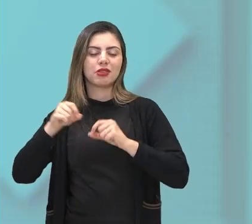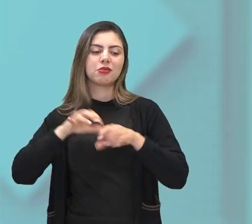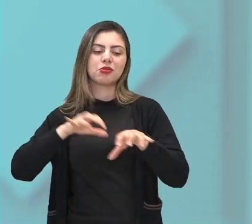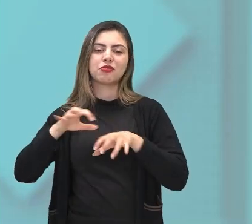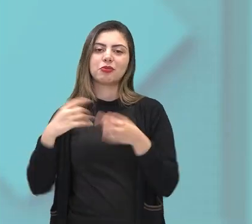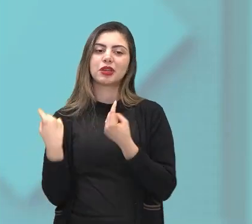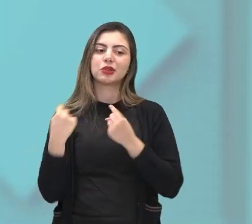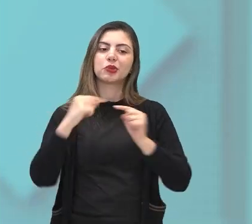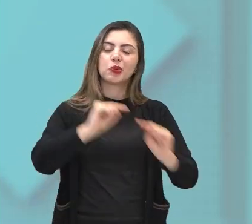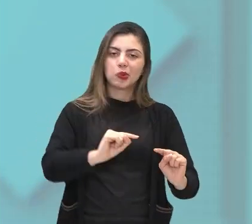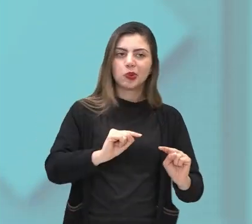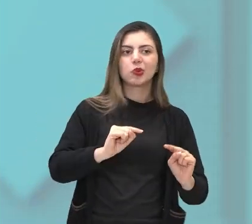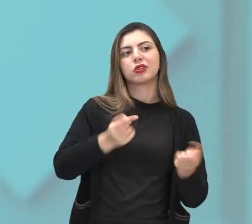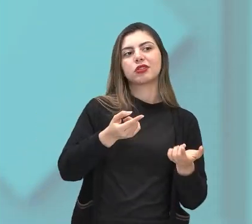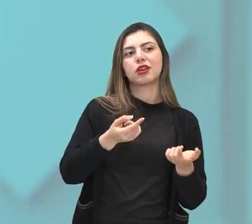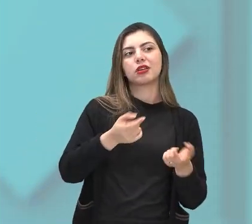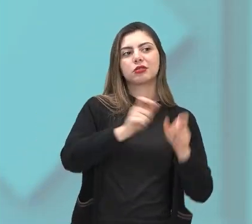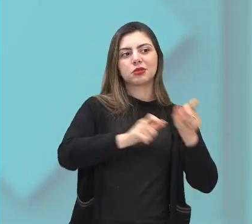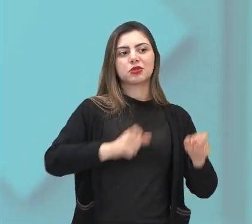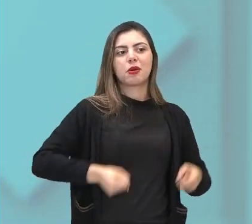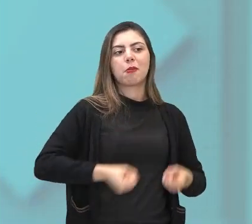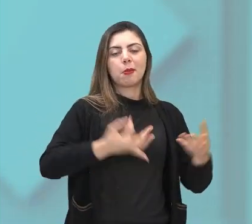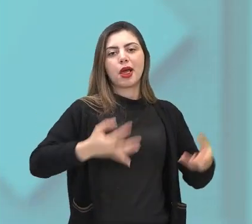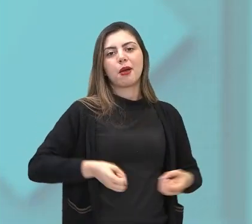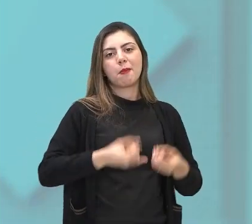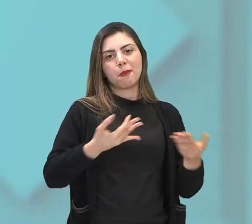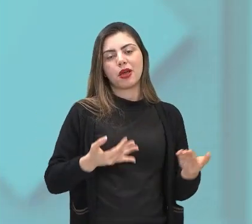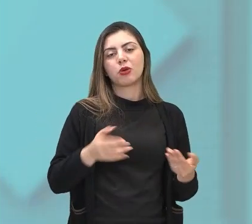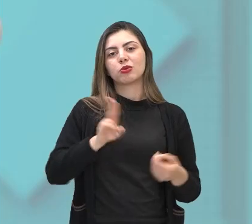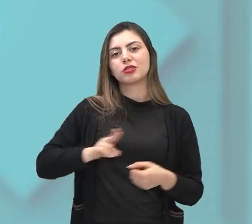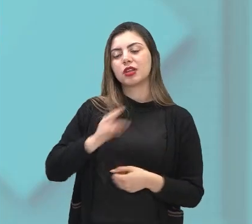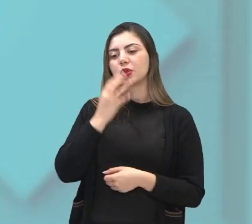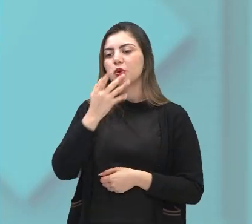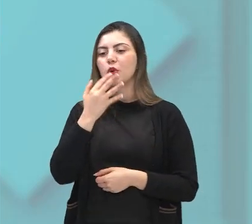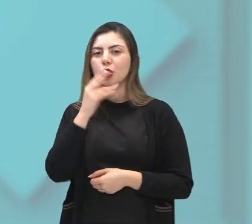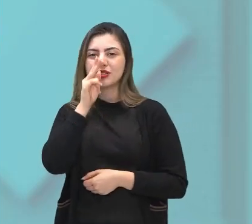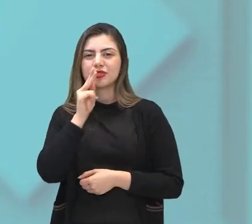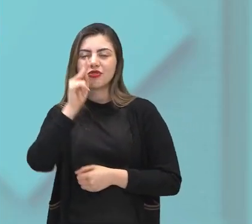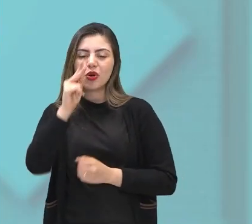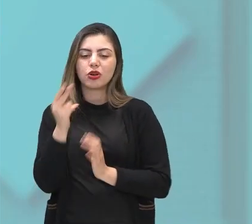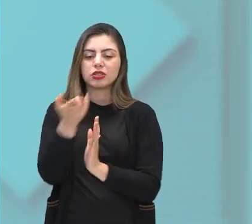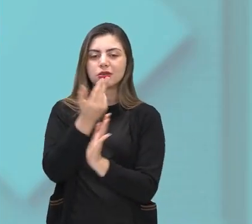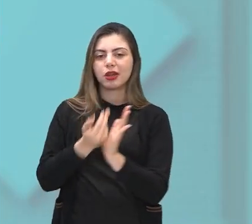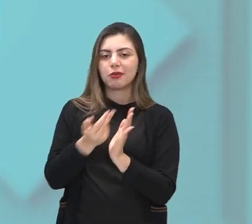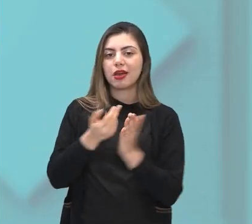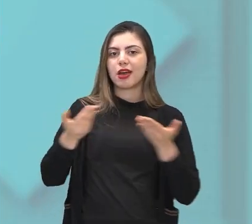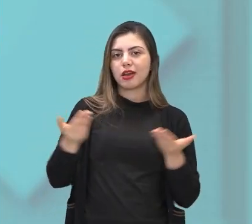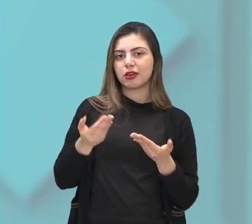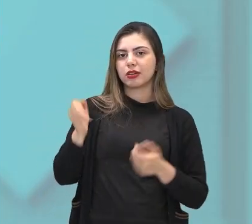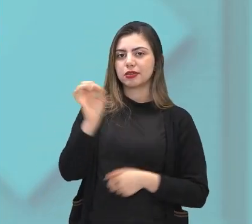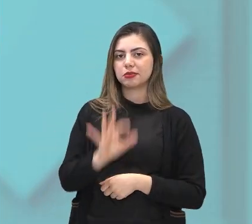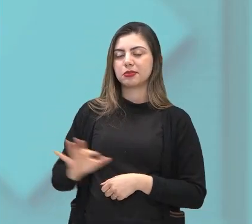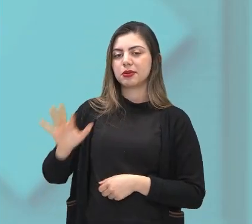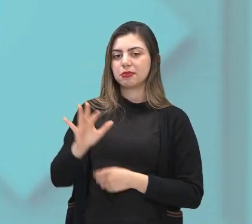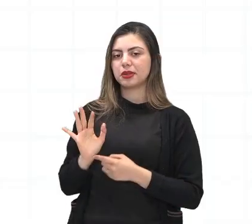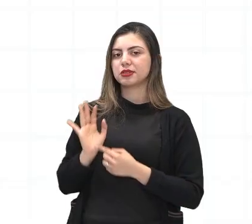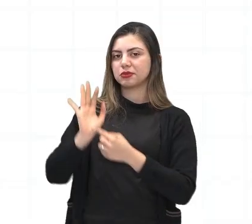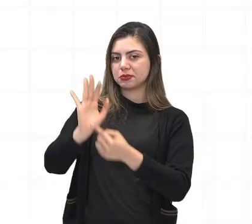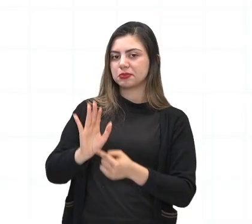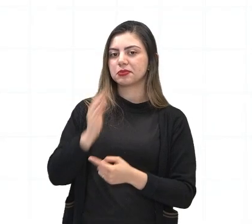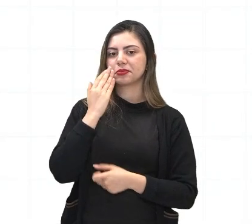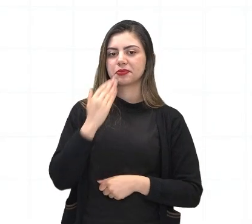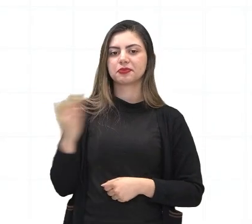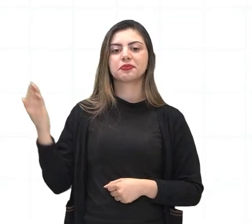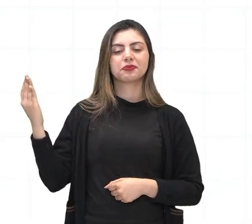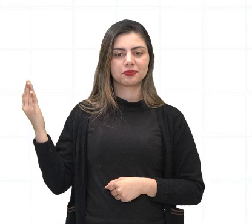utilizando Cores Vivas né num forma bem dinâmica assim Ela traz esses elementos a gente vai ver agora uma imagem de uma obra